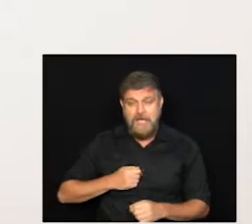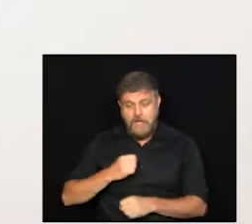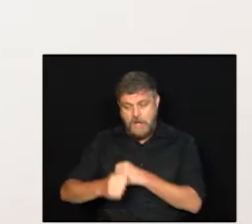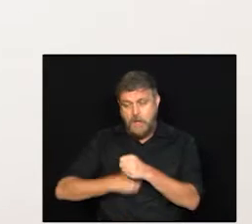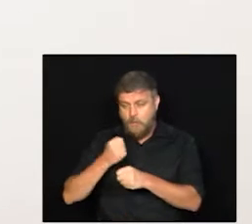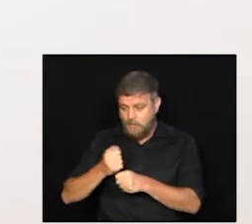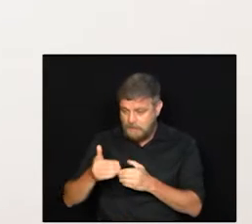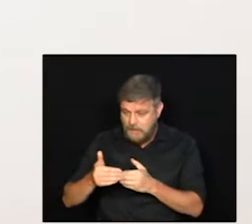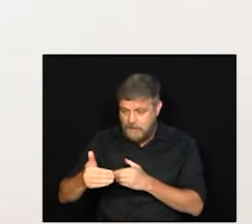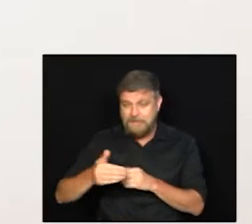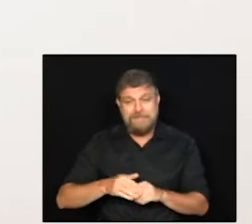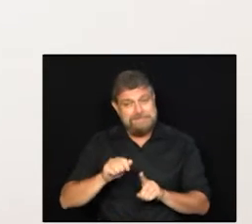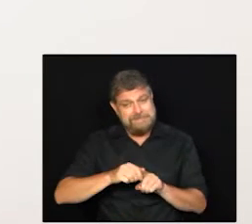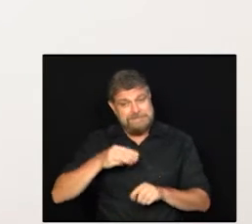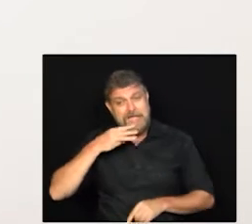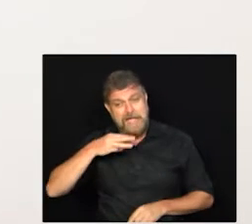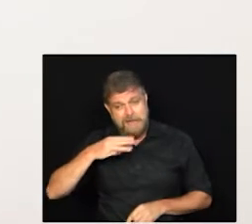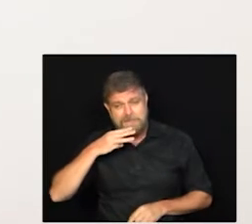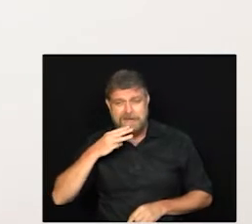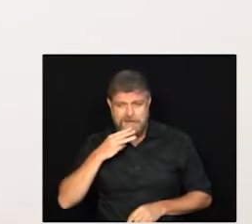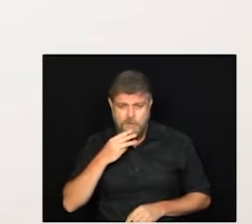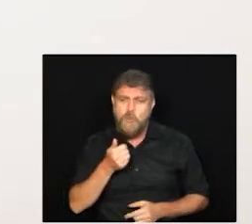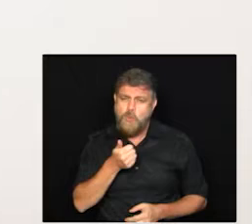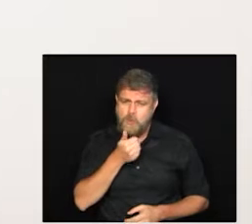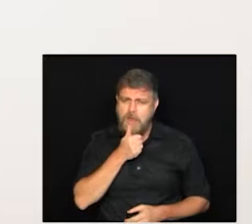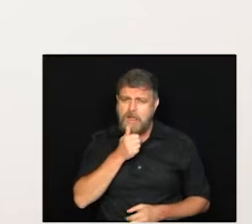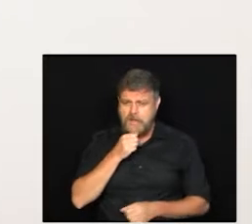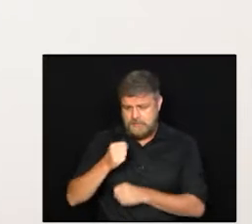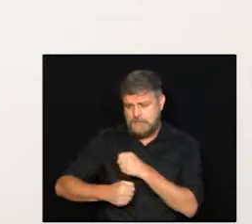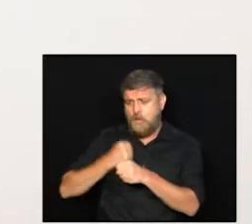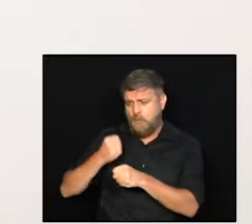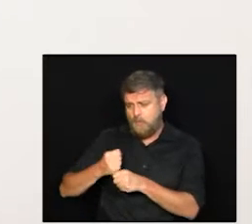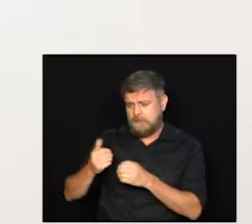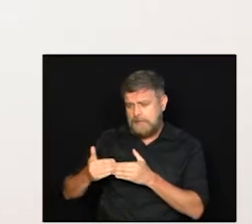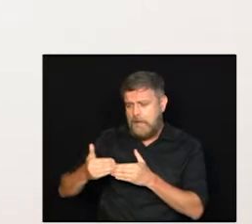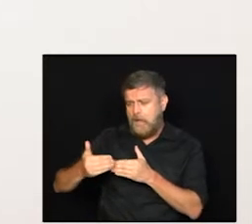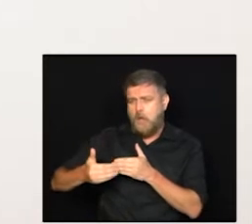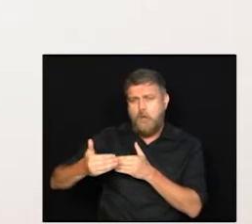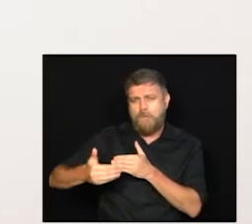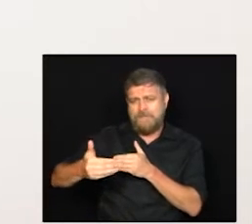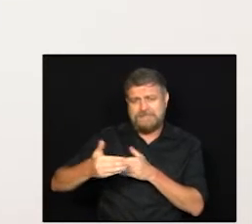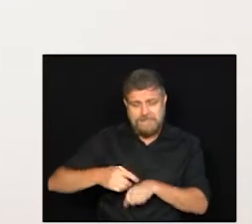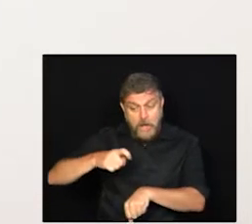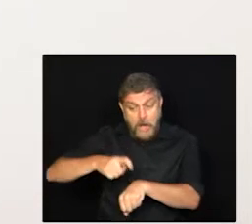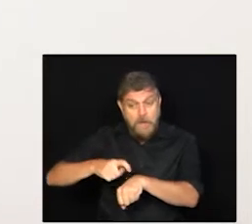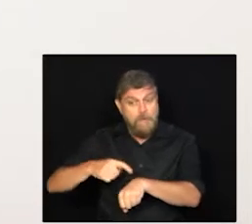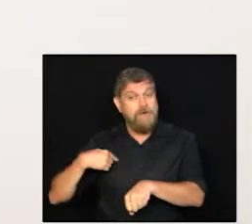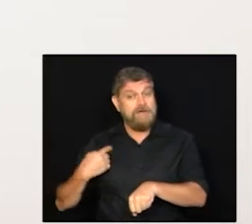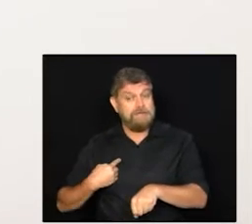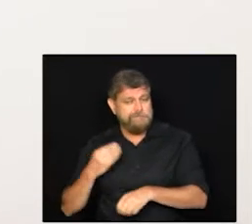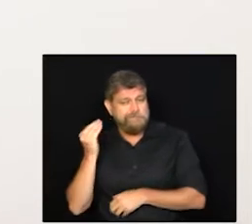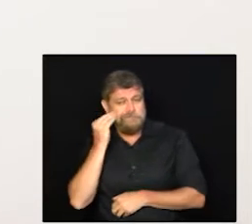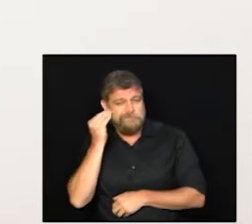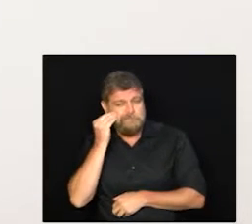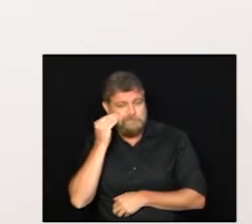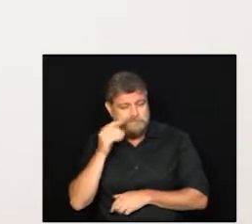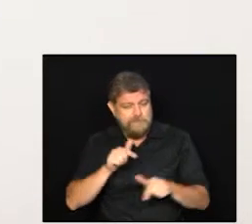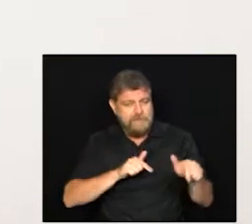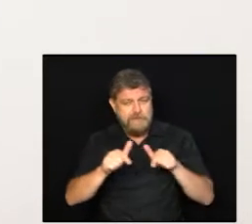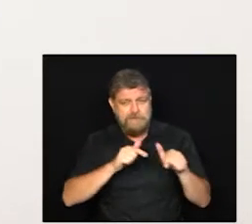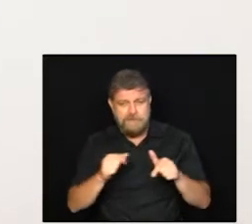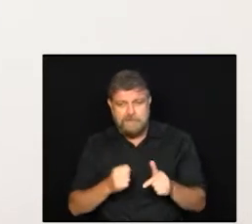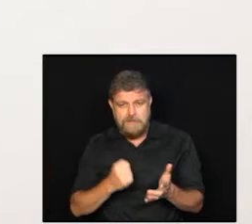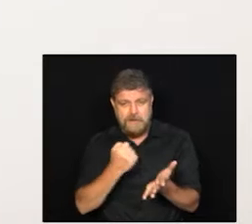porque março ainda a gente pode considerar como começo de ano, para muita gente é o momento de tentar uma colocação ou